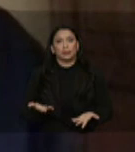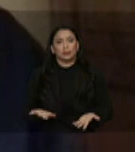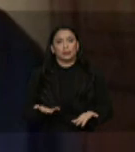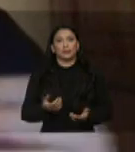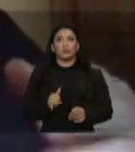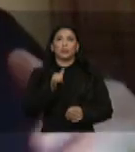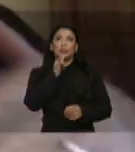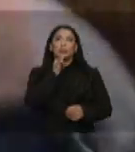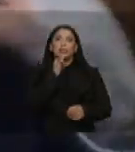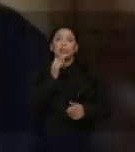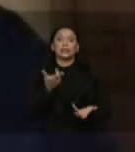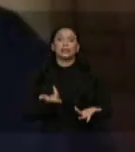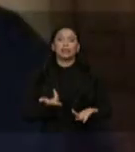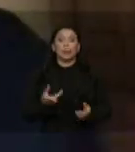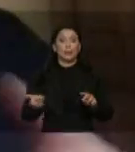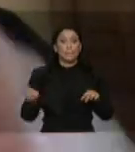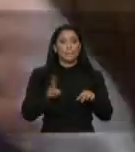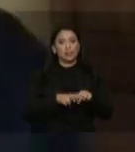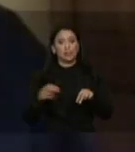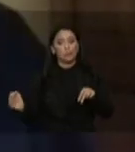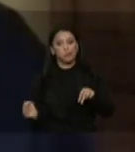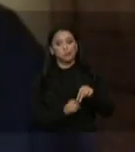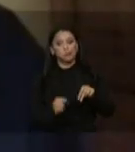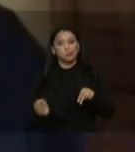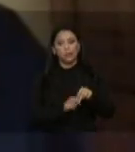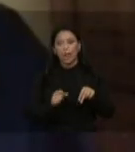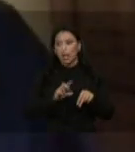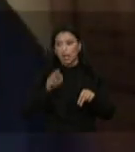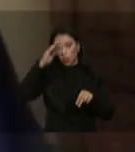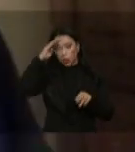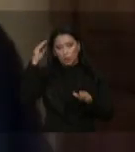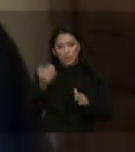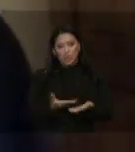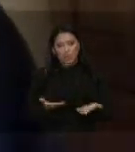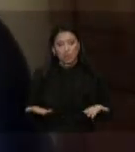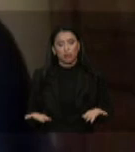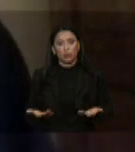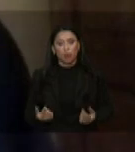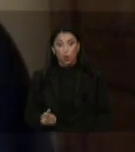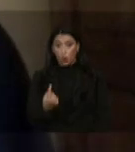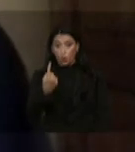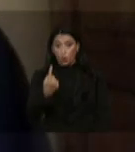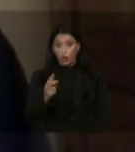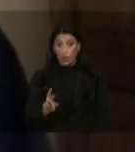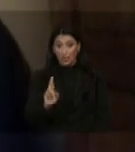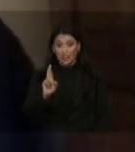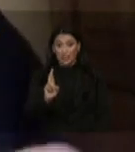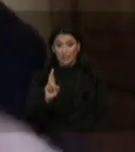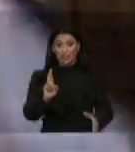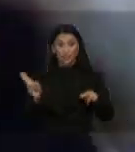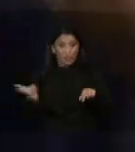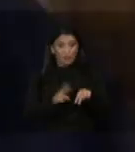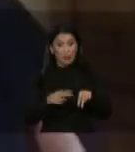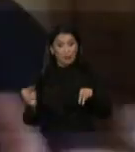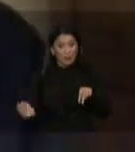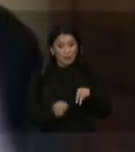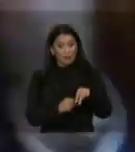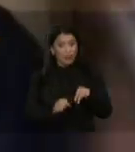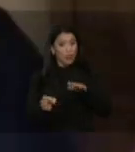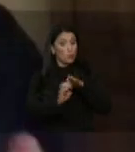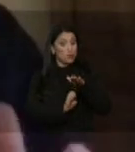Ministro Ricardo Lewandowski o descumprimento de ordem judiciais nós vamos aprender o que um representante uma empresa de